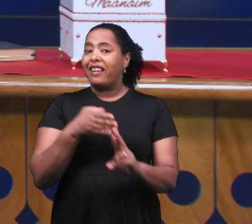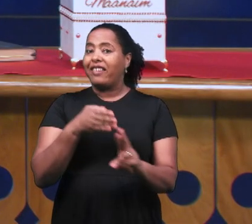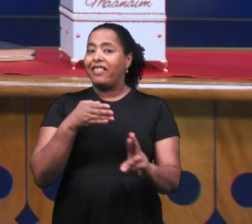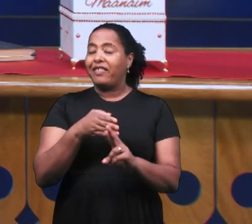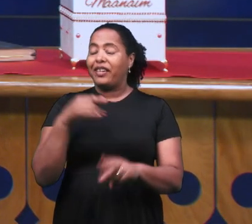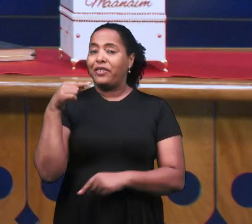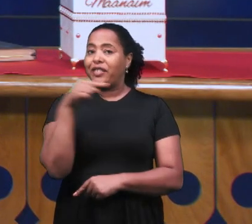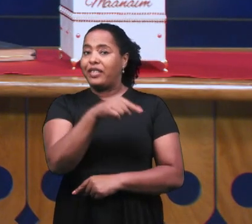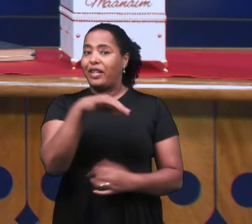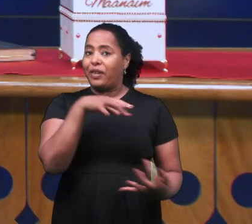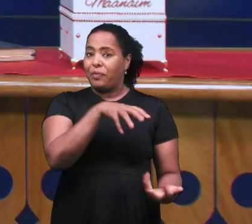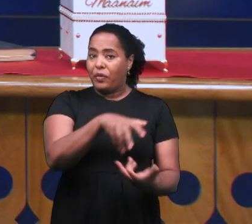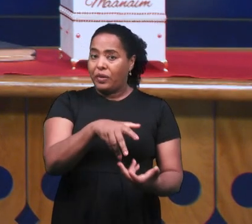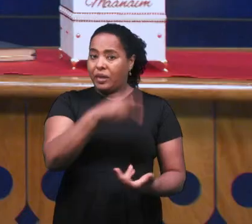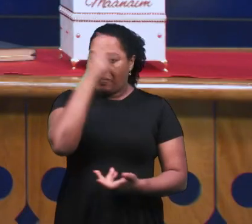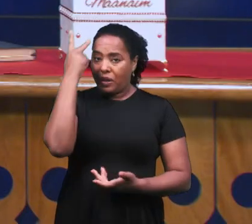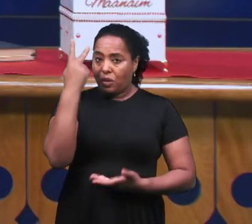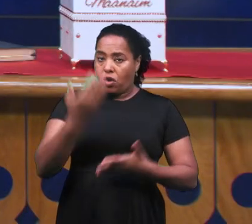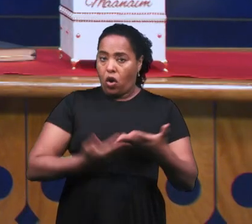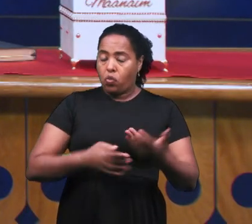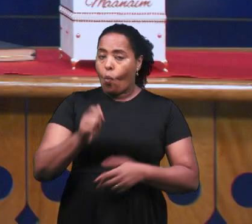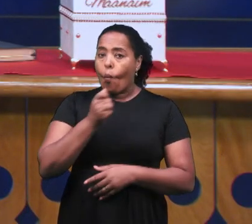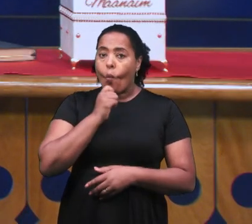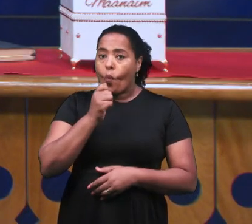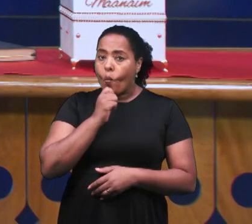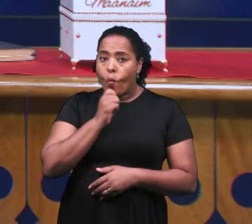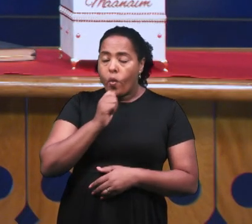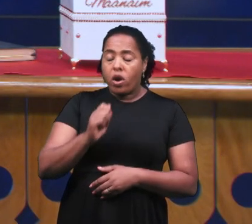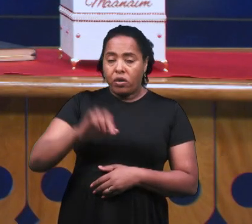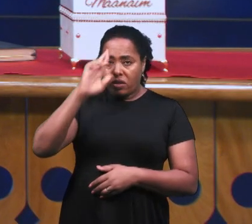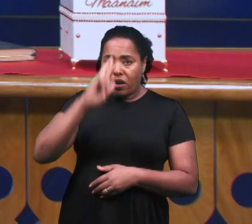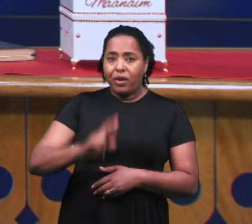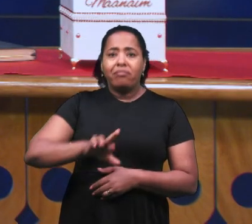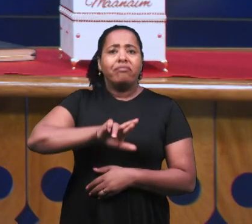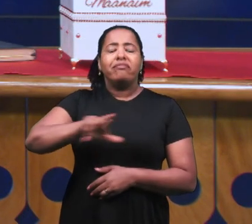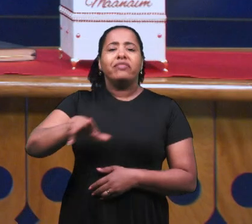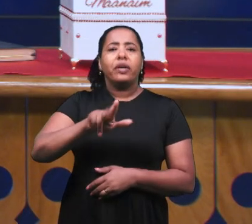ao ímpio. A grande preocupação da palavra